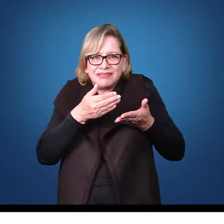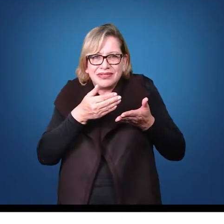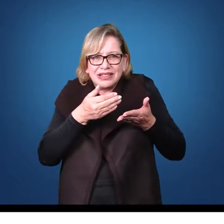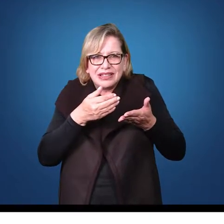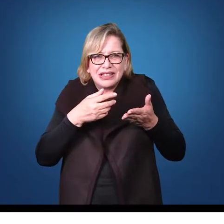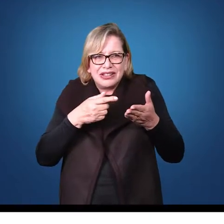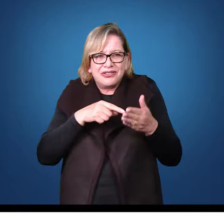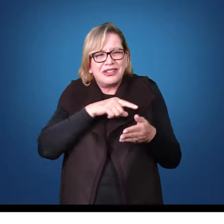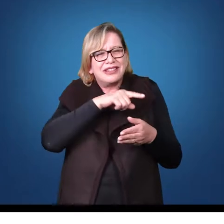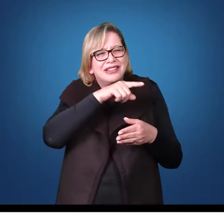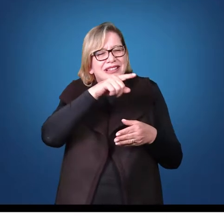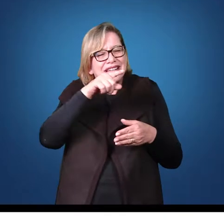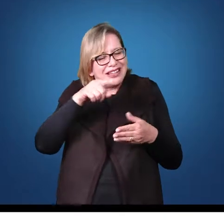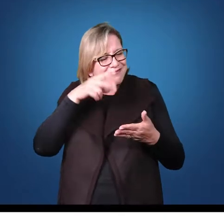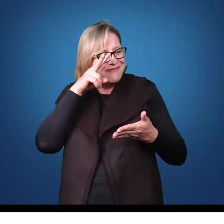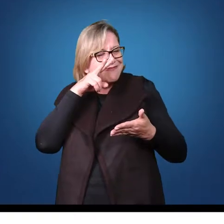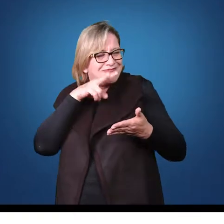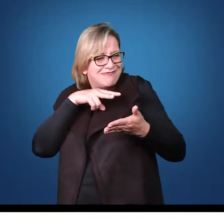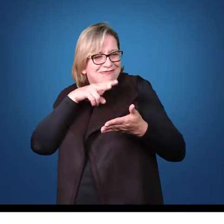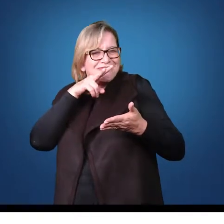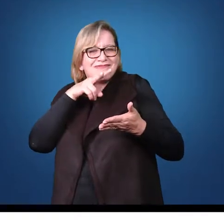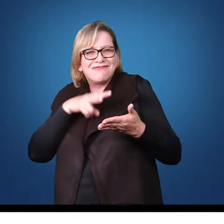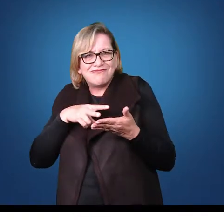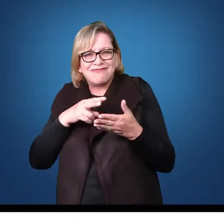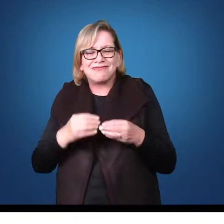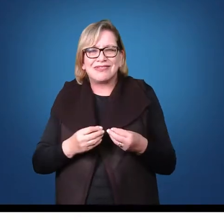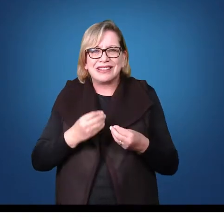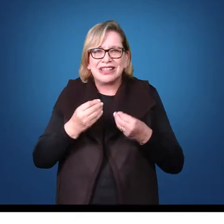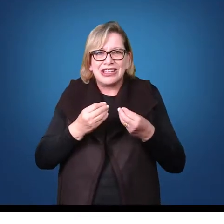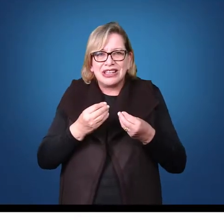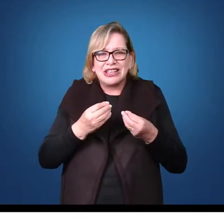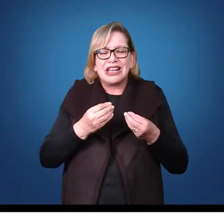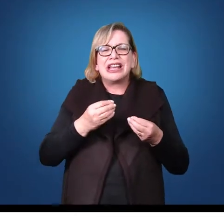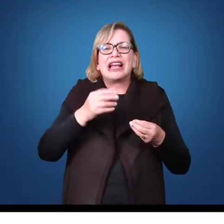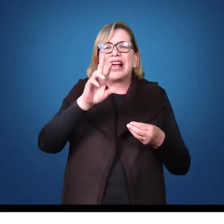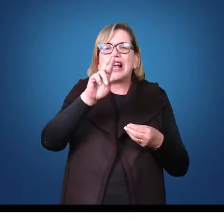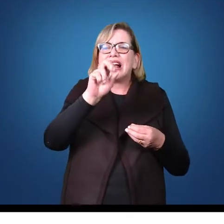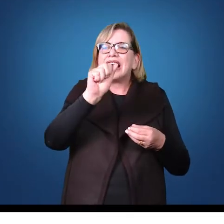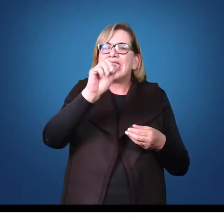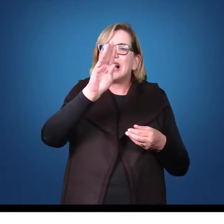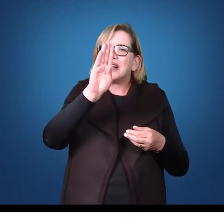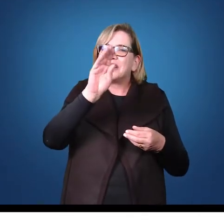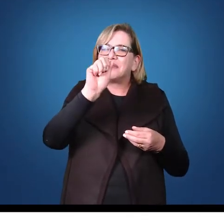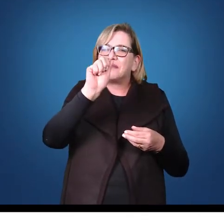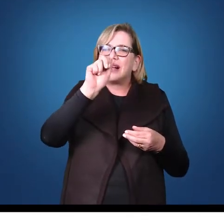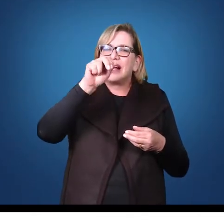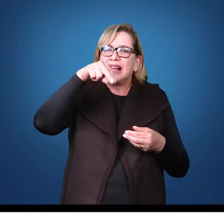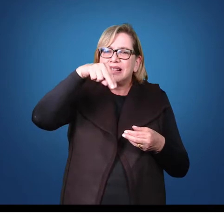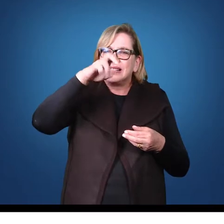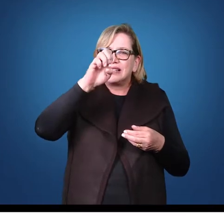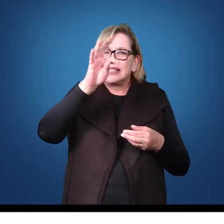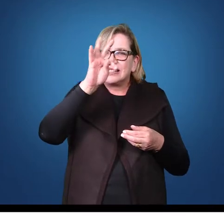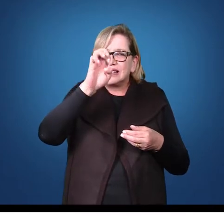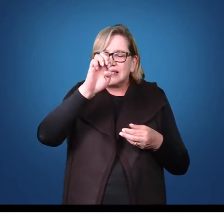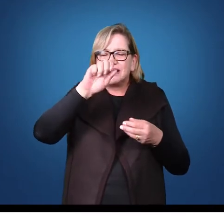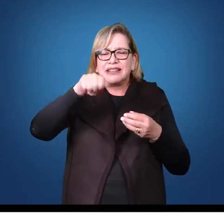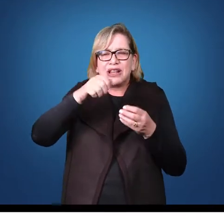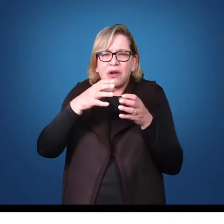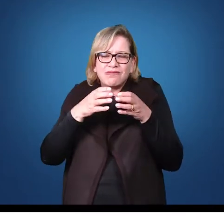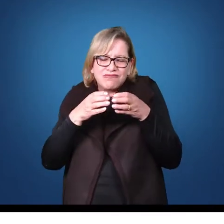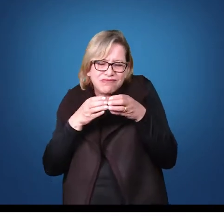Para meus queridos leitores, um rabanete. Um rabanete muito